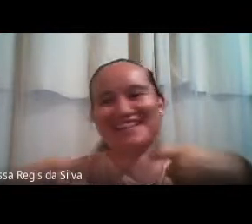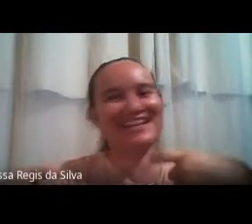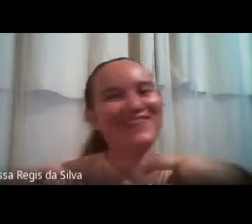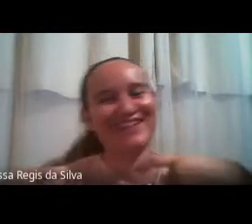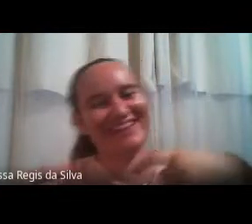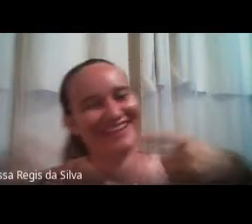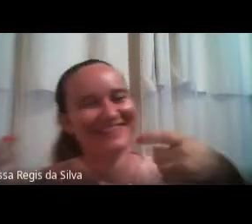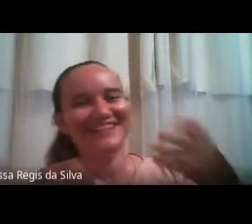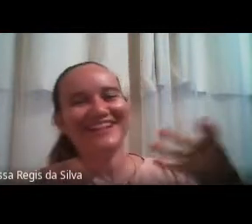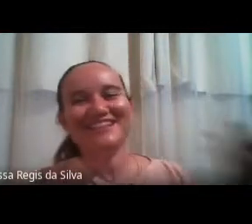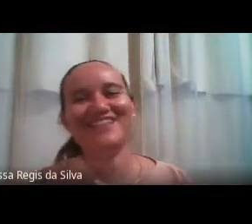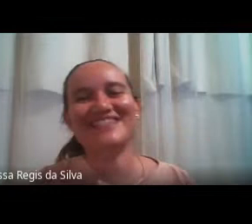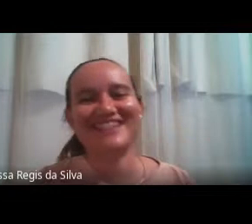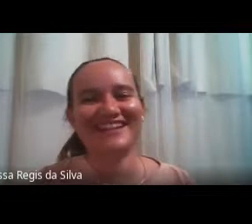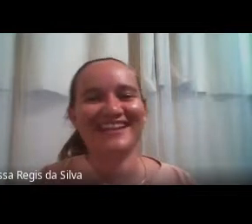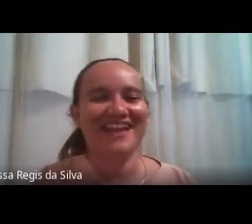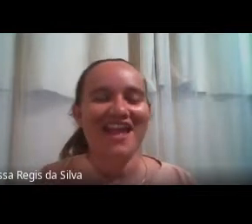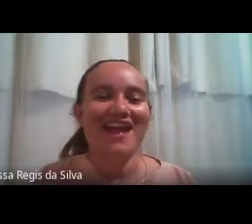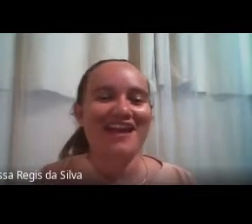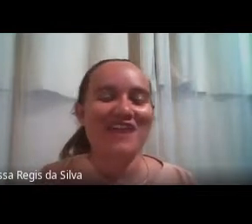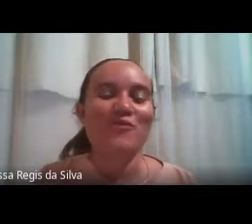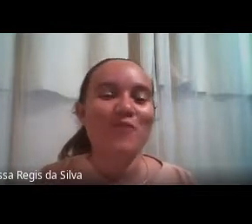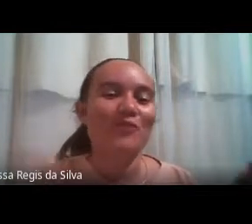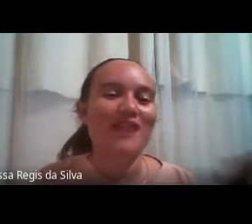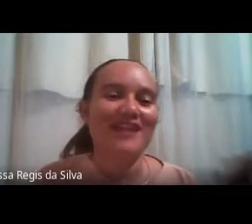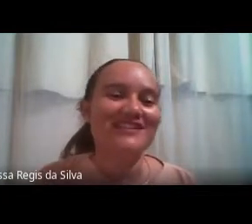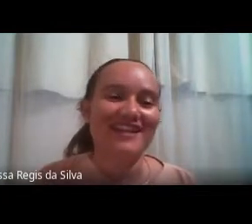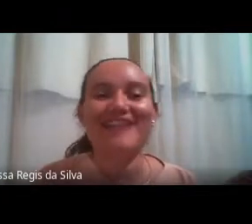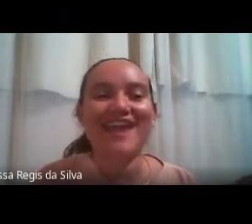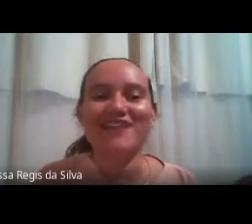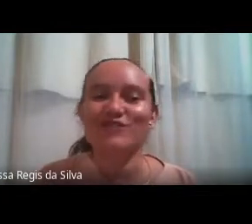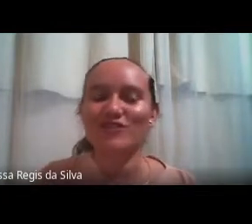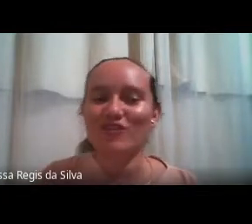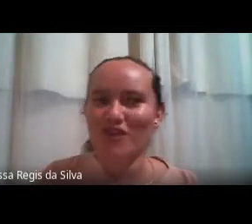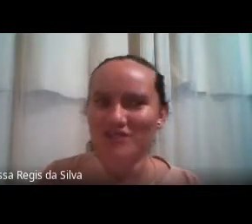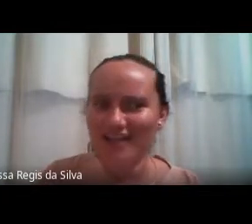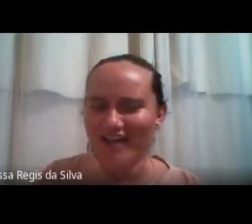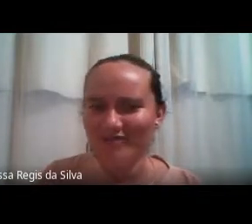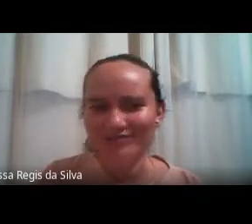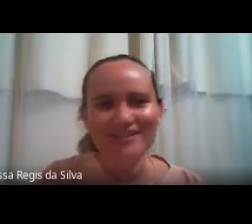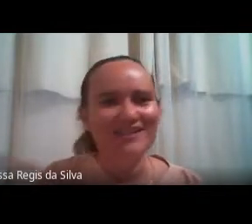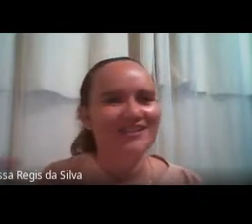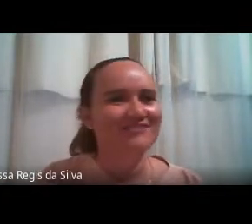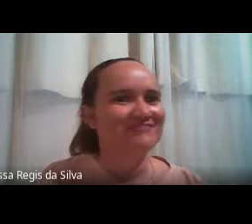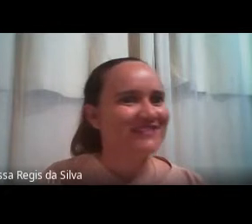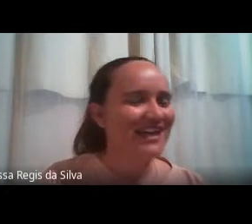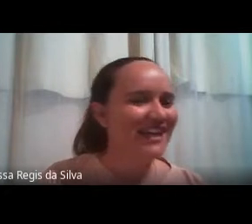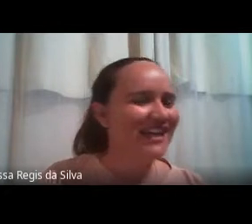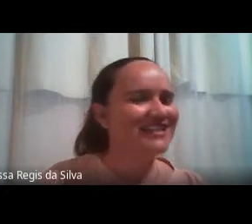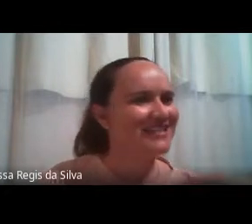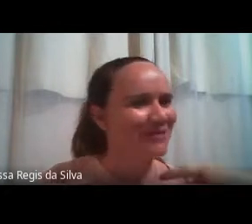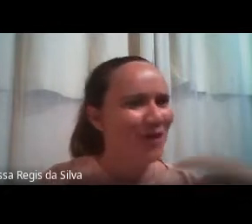que significa. Então, assim, o bom da escrita é isso. Você vê o sinal, tá